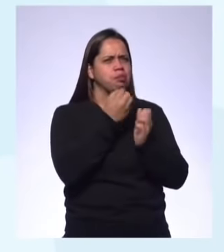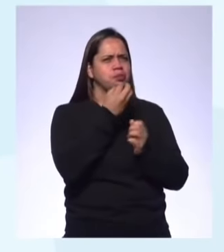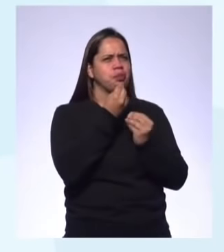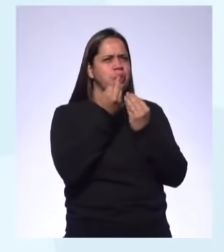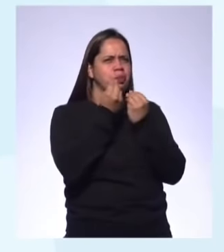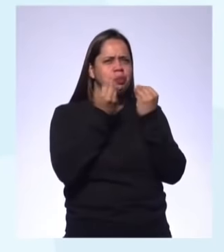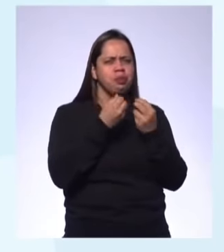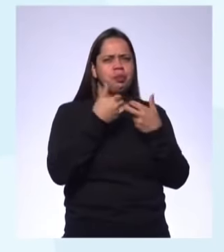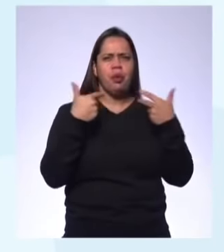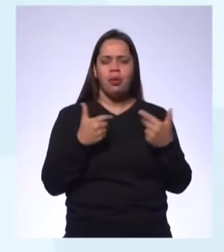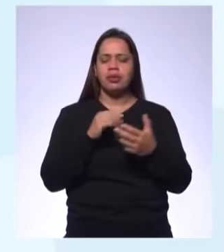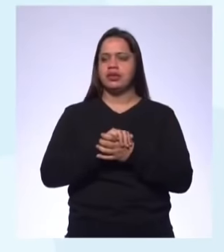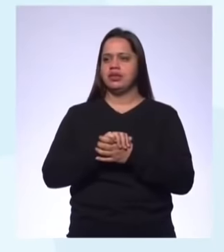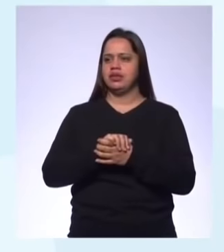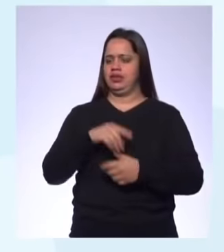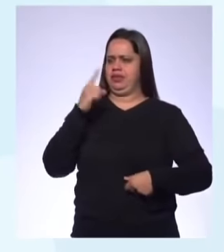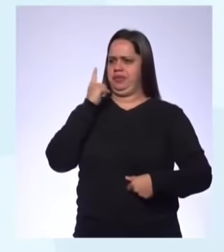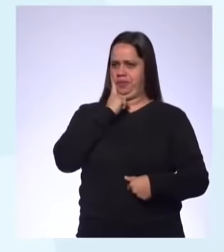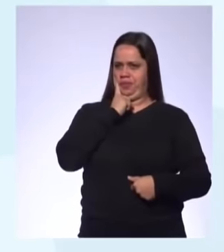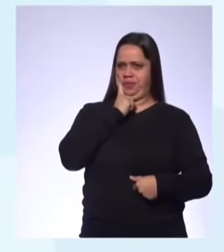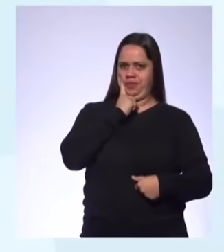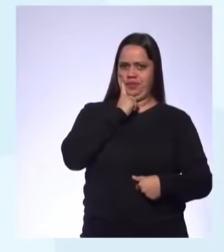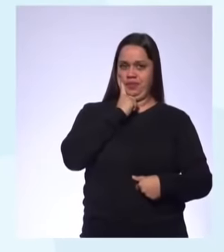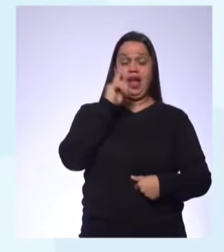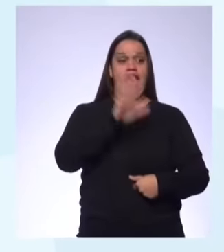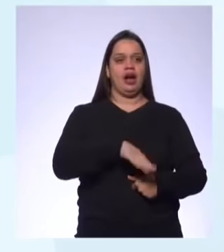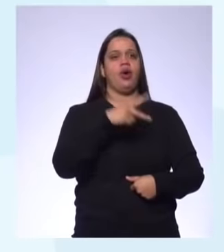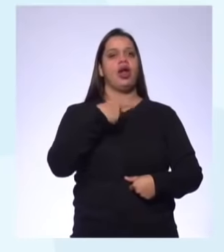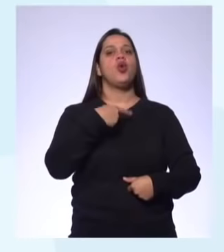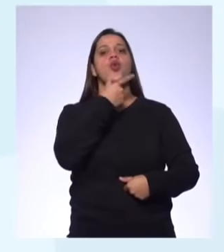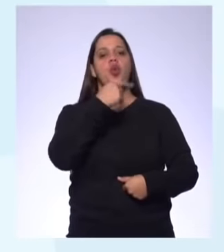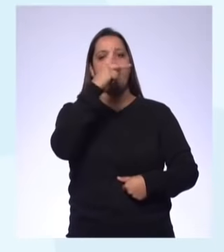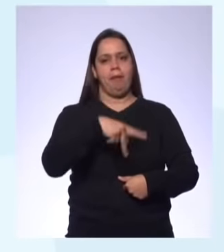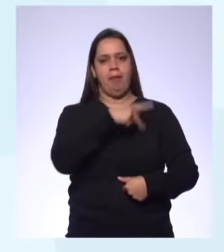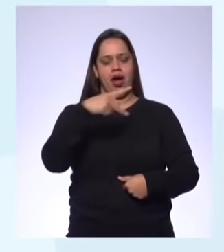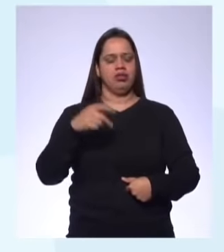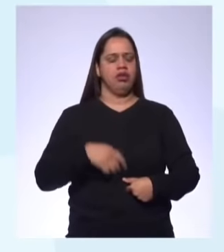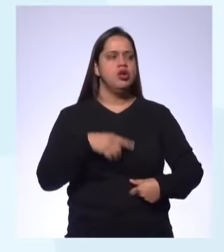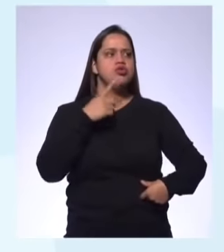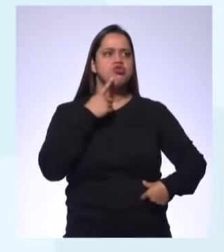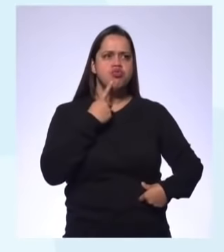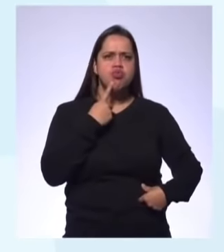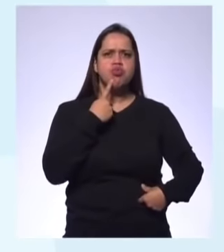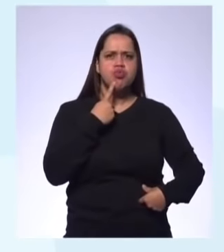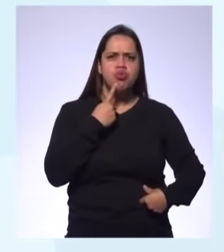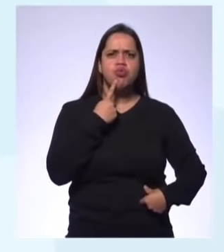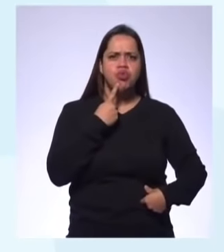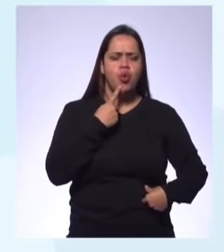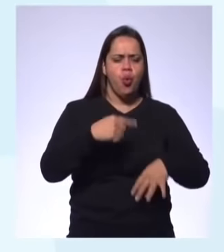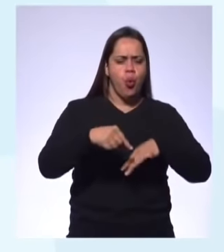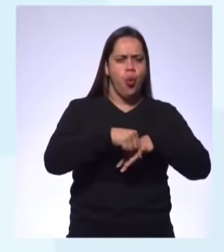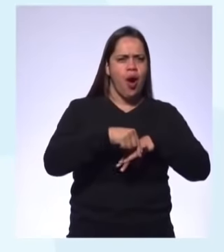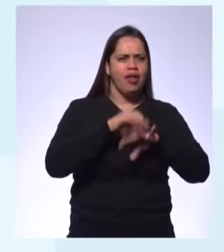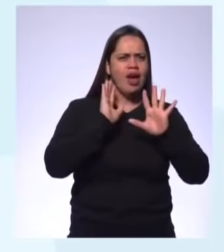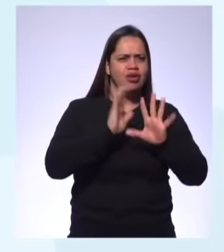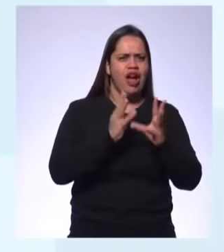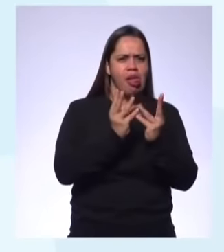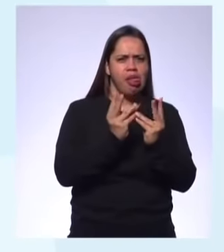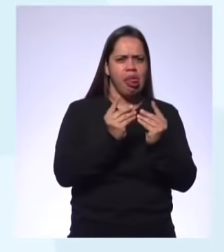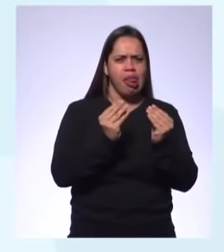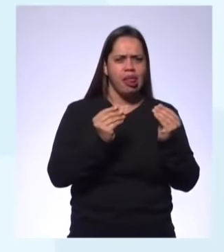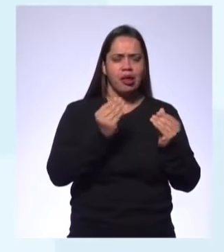Disse o pai. Será que o é o padre agora. Será que o bendito anel está se desmanchando?